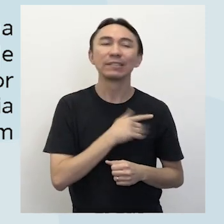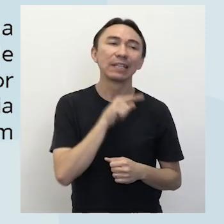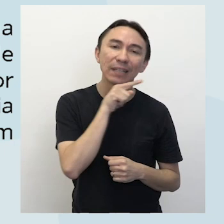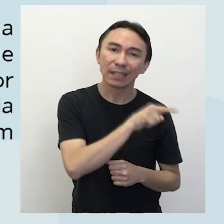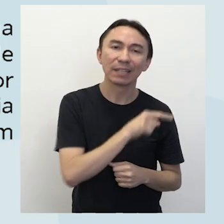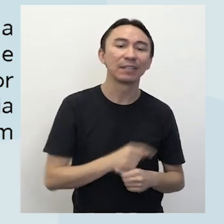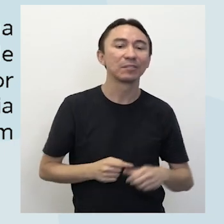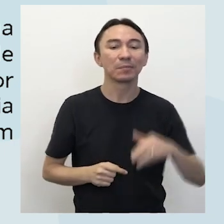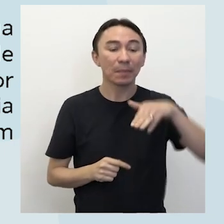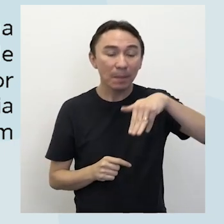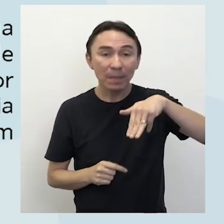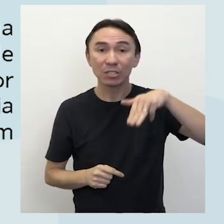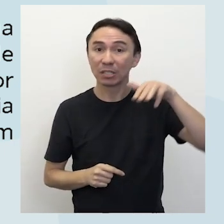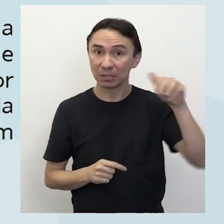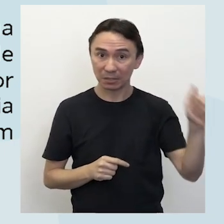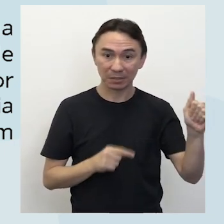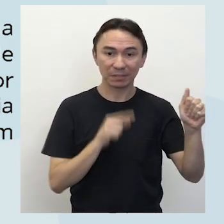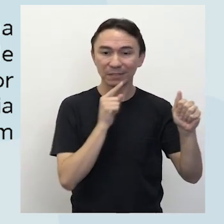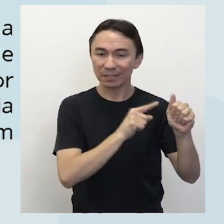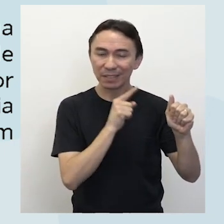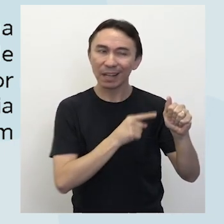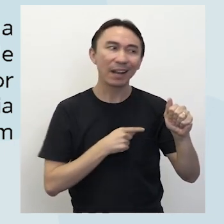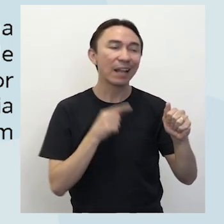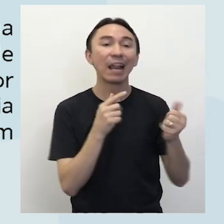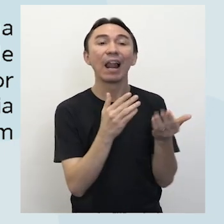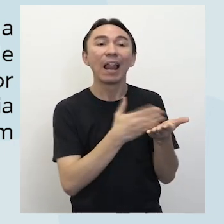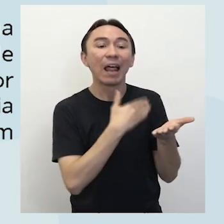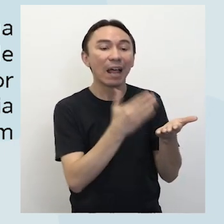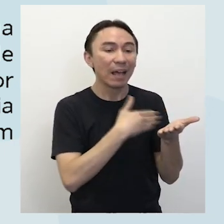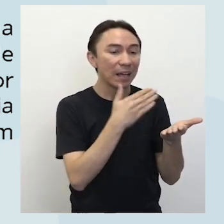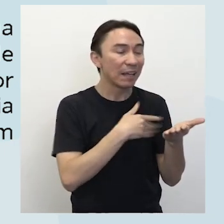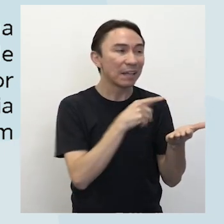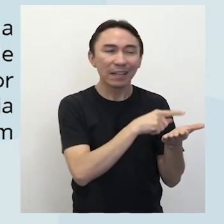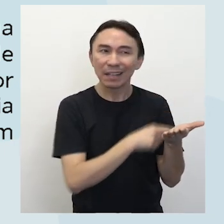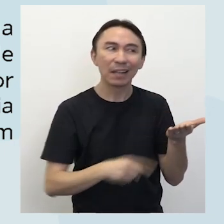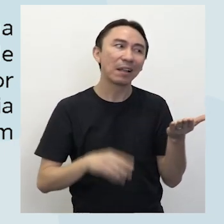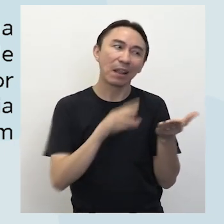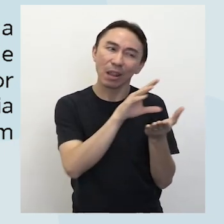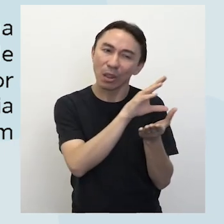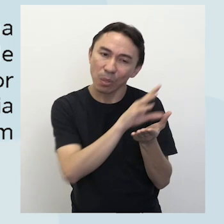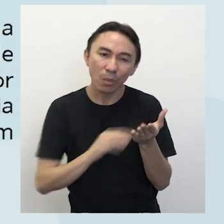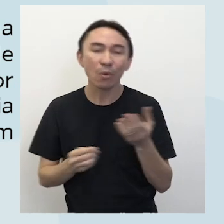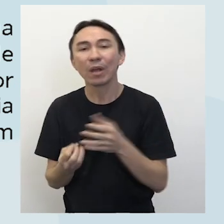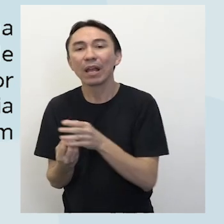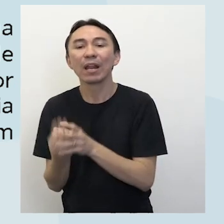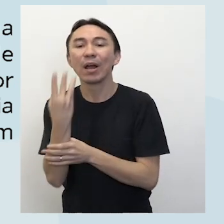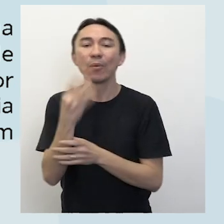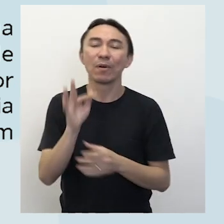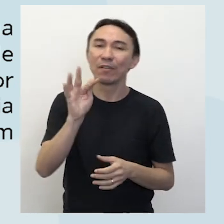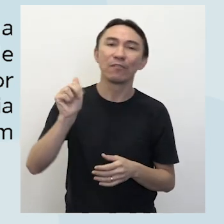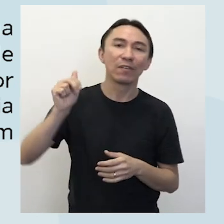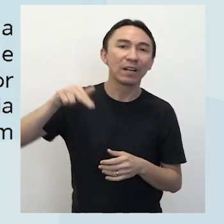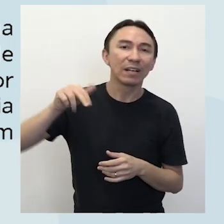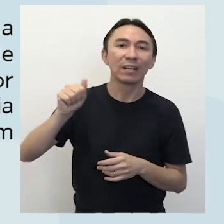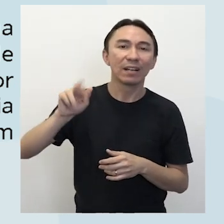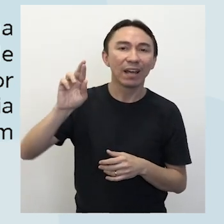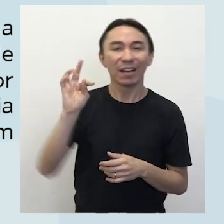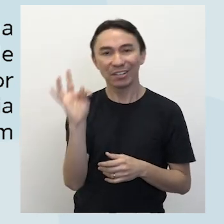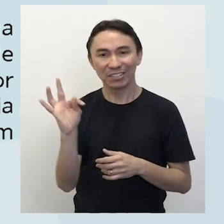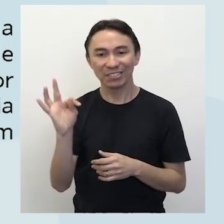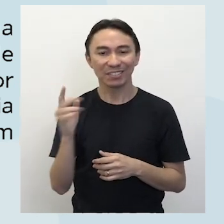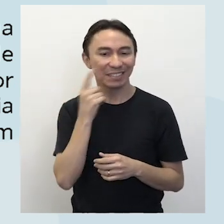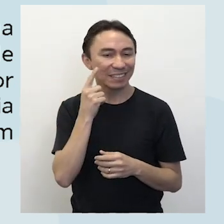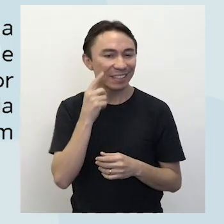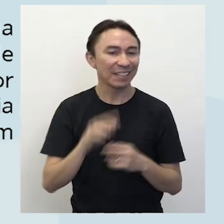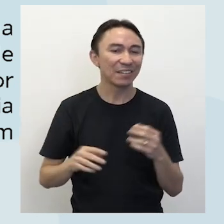inspirou em sua obra O Alienista para criar uma fanart em formato de HQ, a fim de atrair